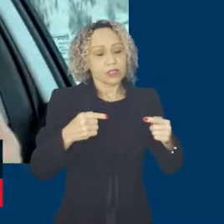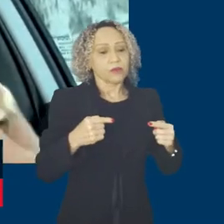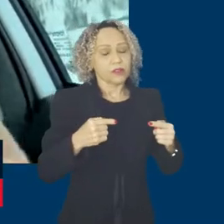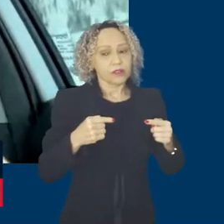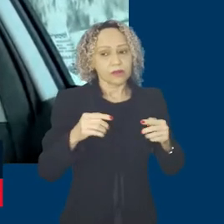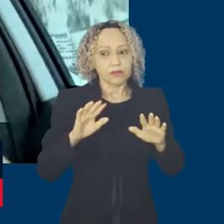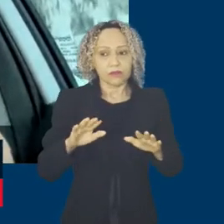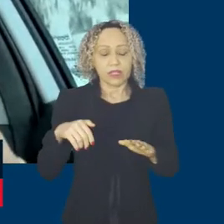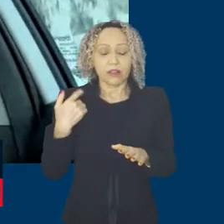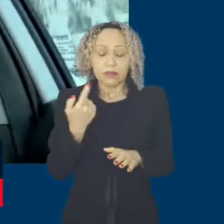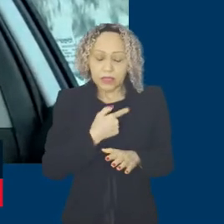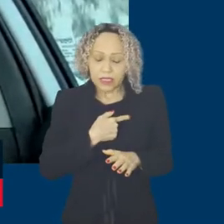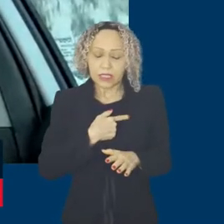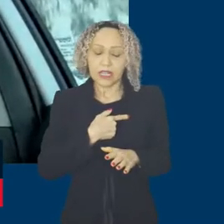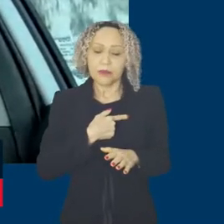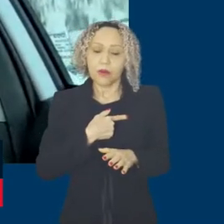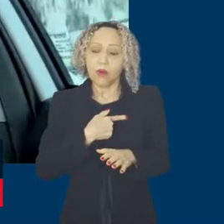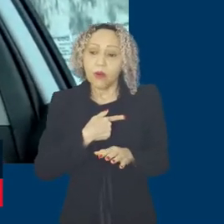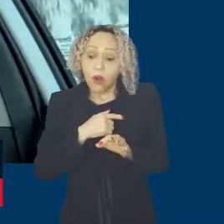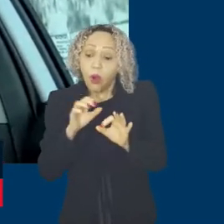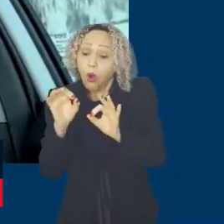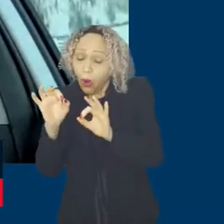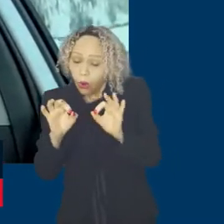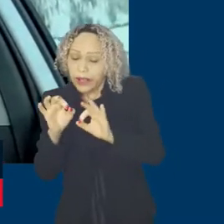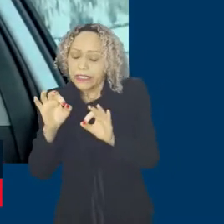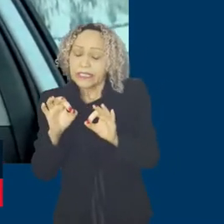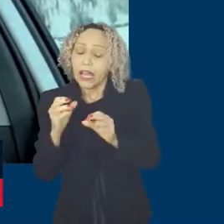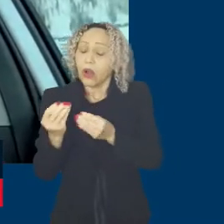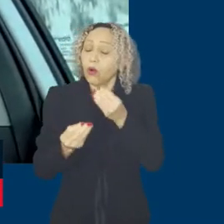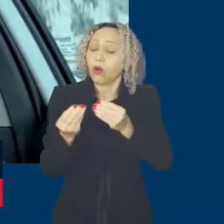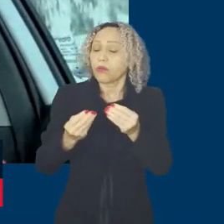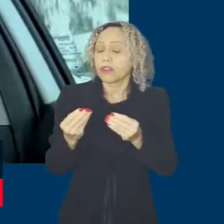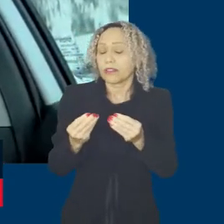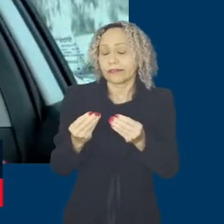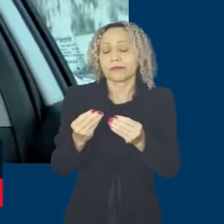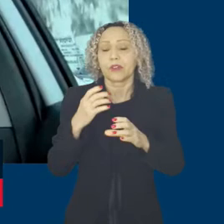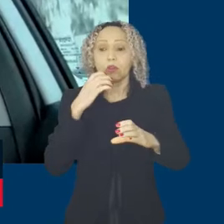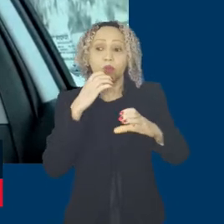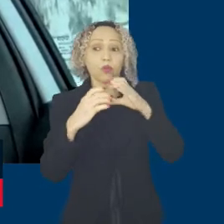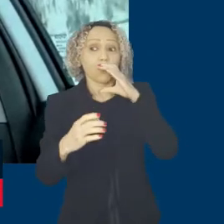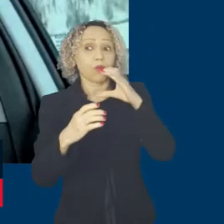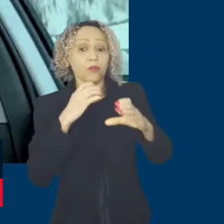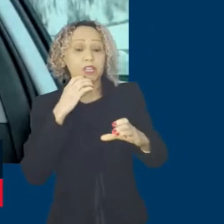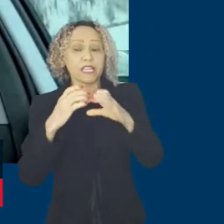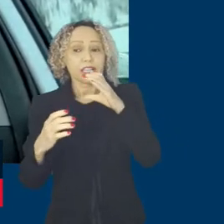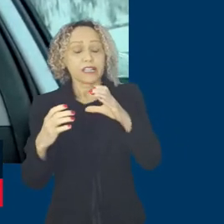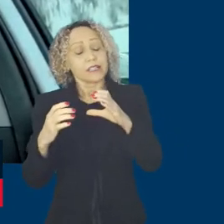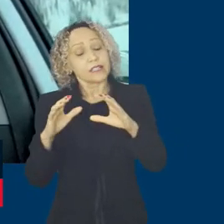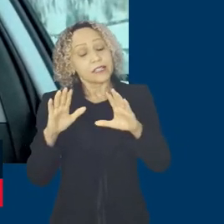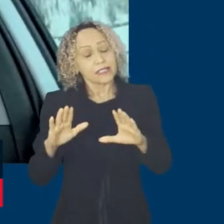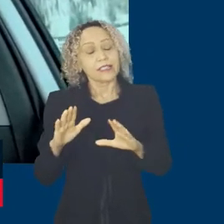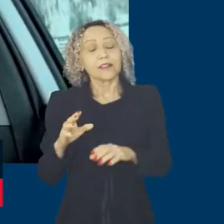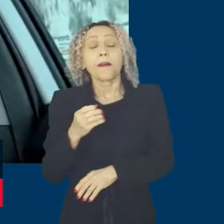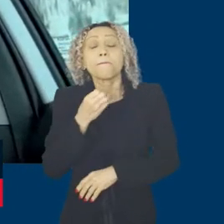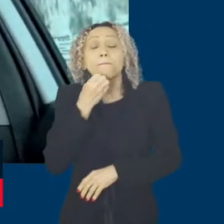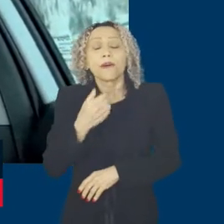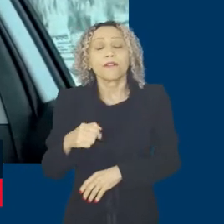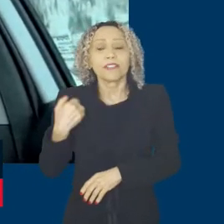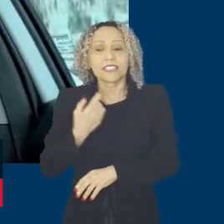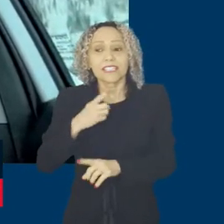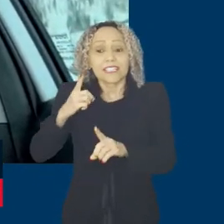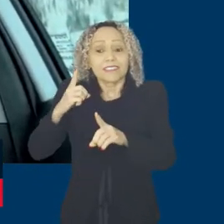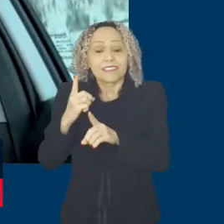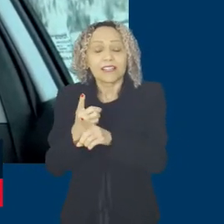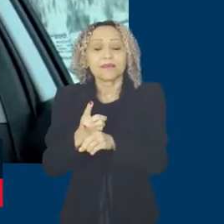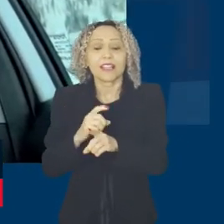forma organizada e conectada através da comunicação. E nada melhor do que a gente se encontrar para organizar a nossa